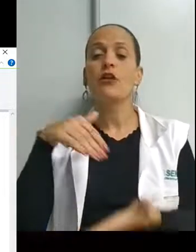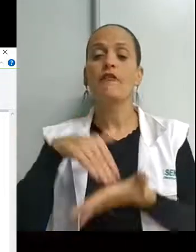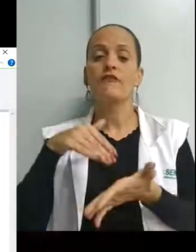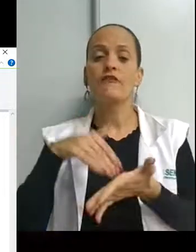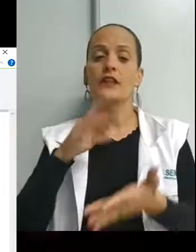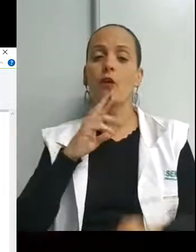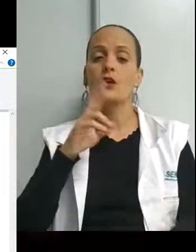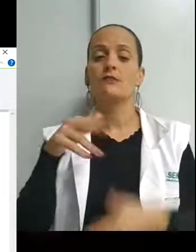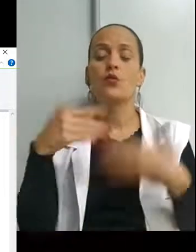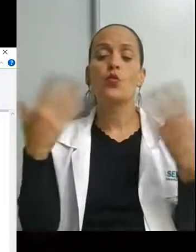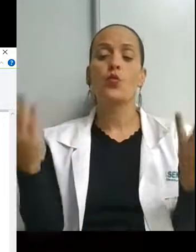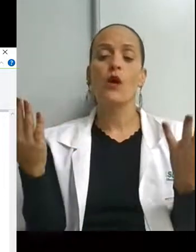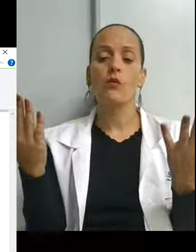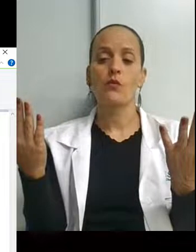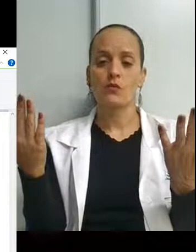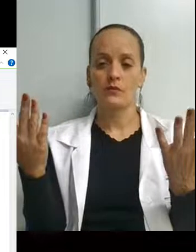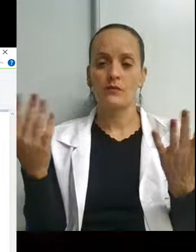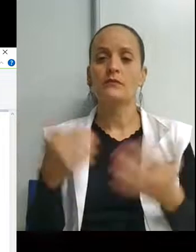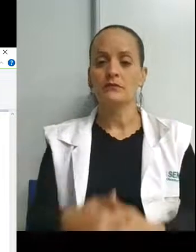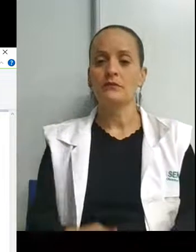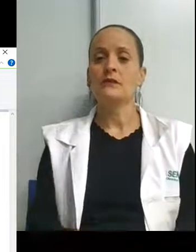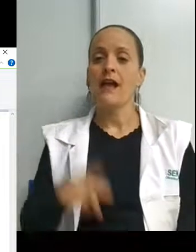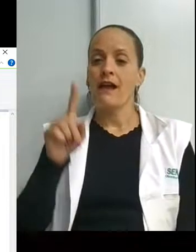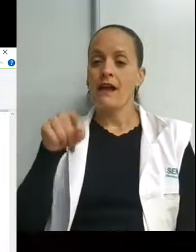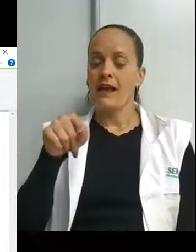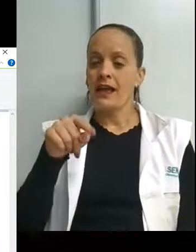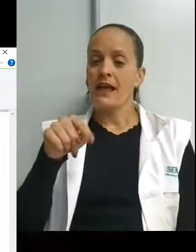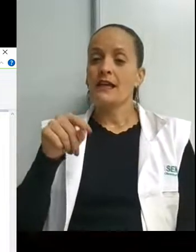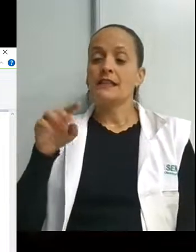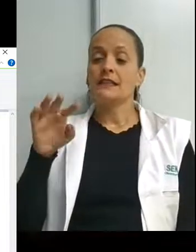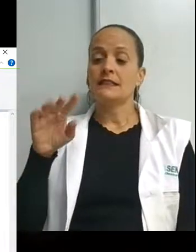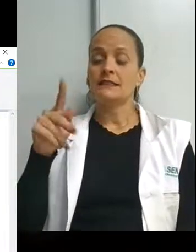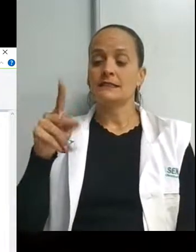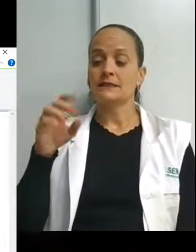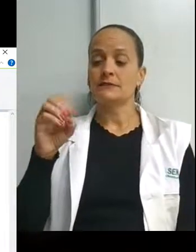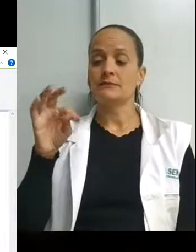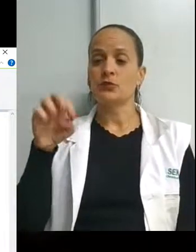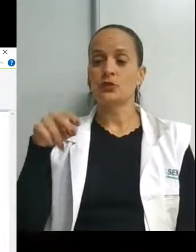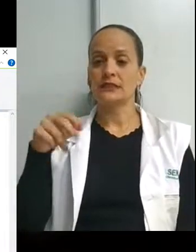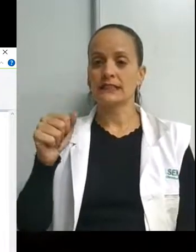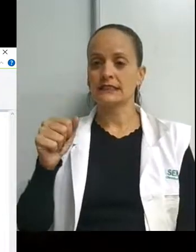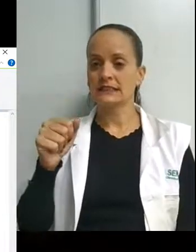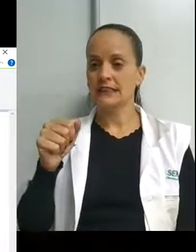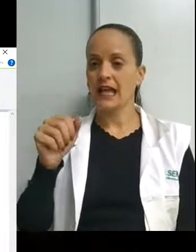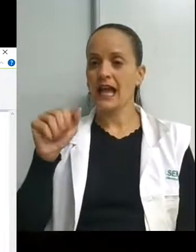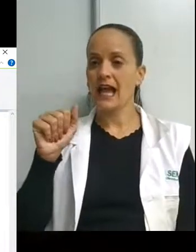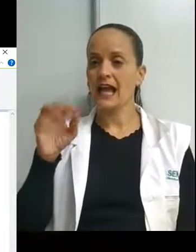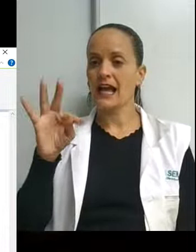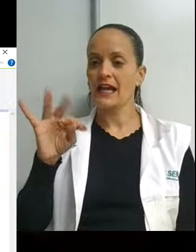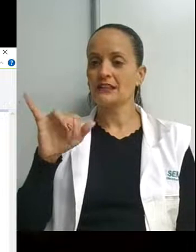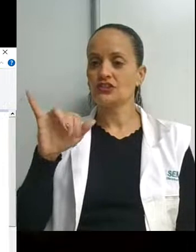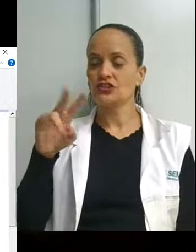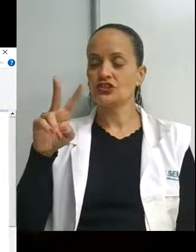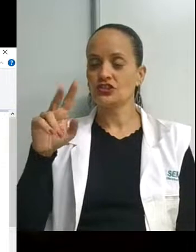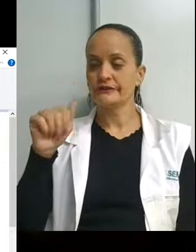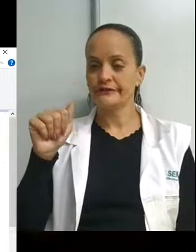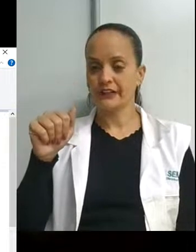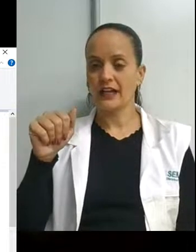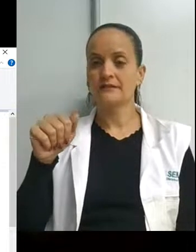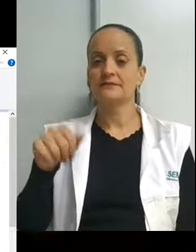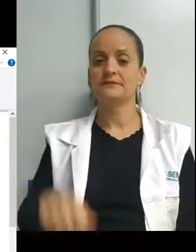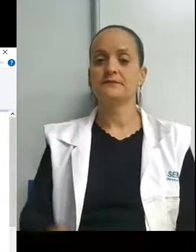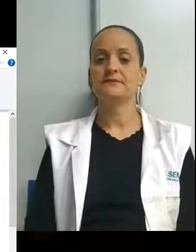É o somatório, é a potência total, vamos dizer, né? Potência ativa mais potência reativa. Tudo bem? Essa